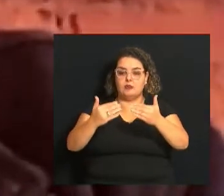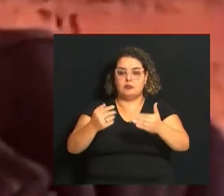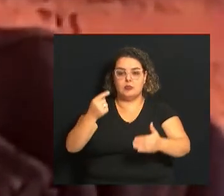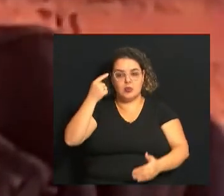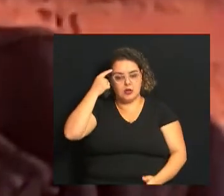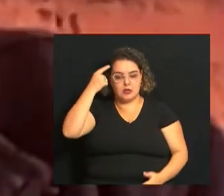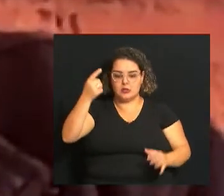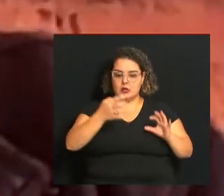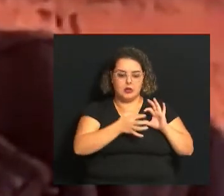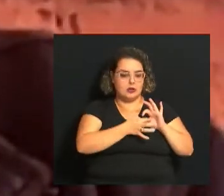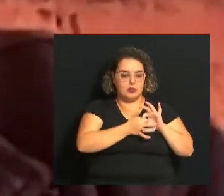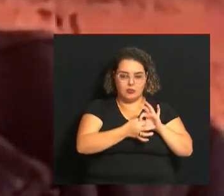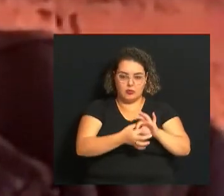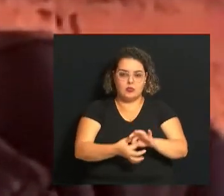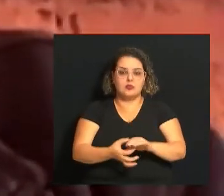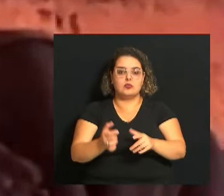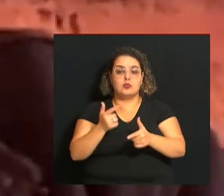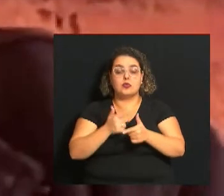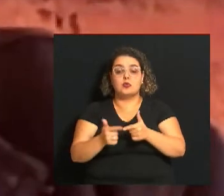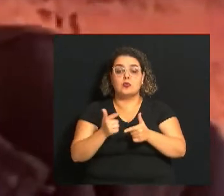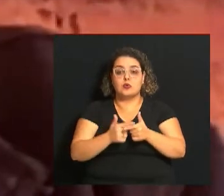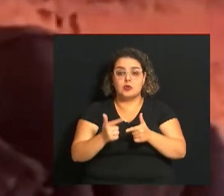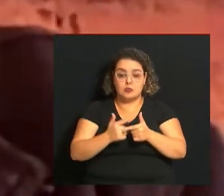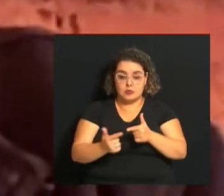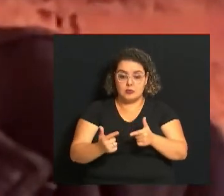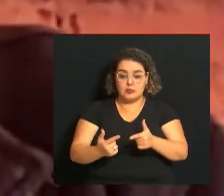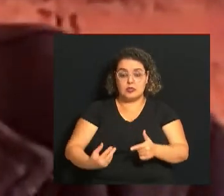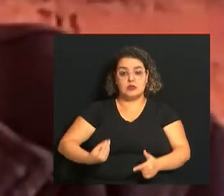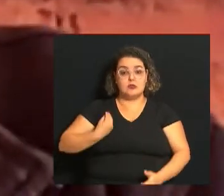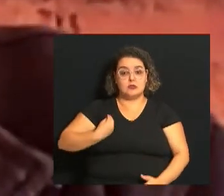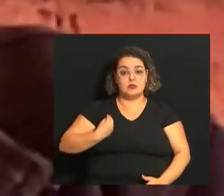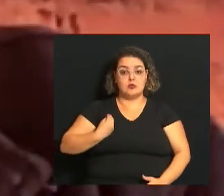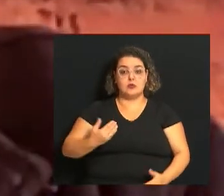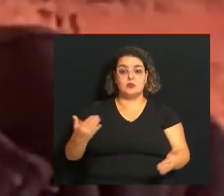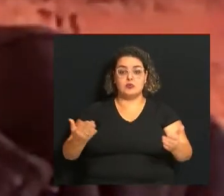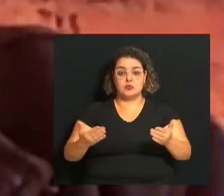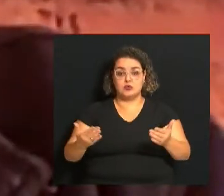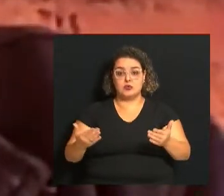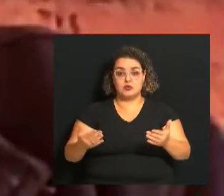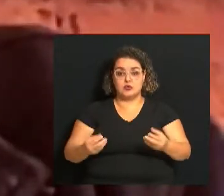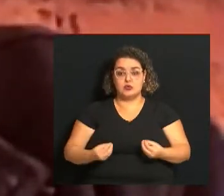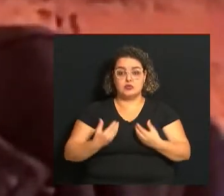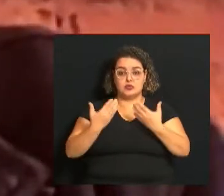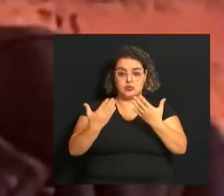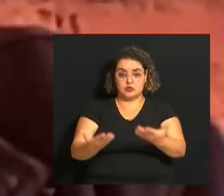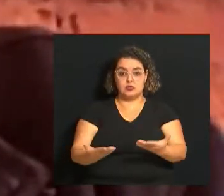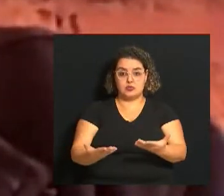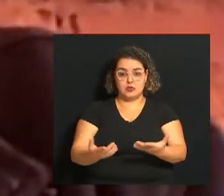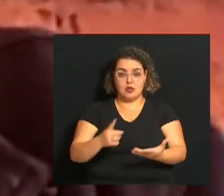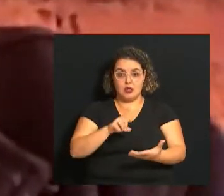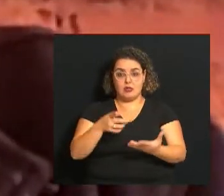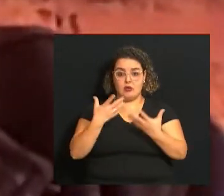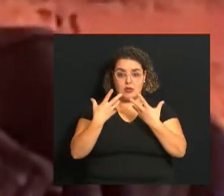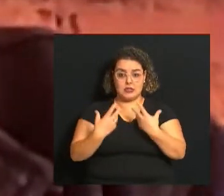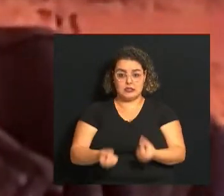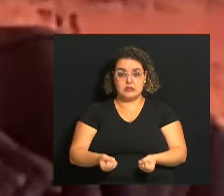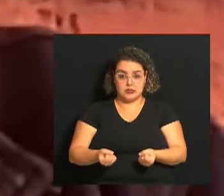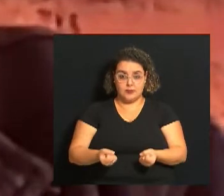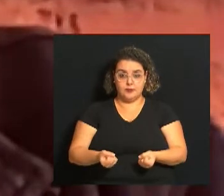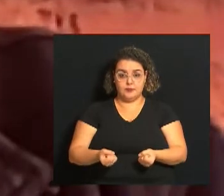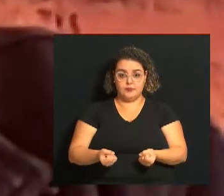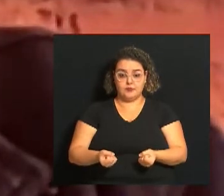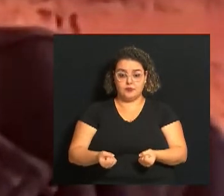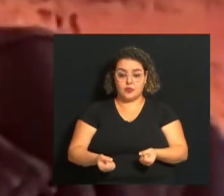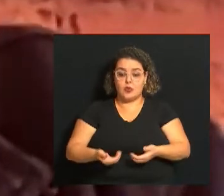contexto dos problemas que nós enfrentamos hoje e que levam à intolerância. A intolerância, eu trato no